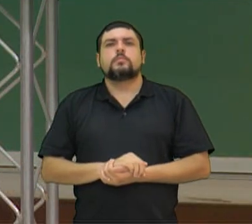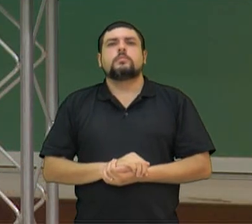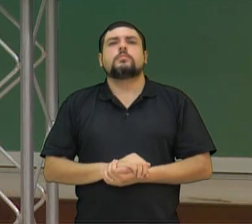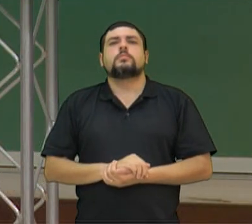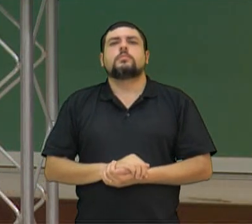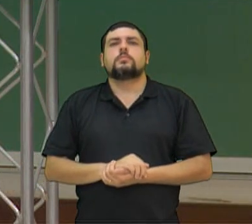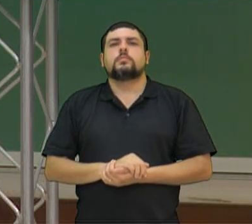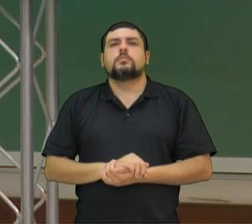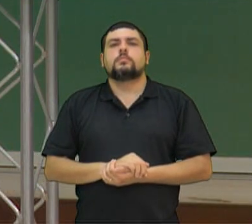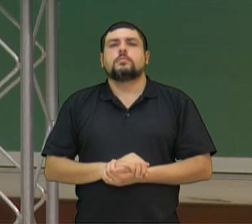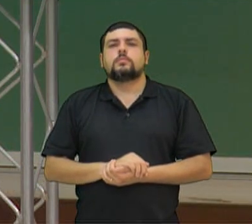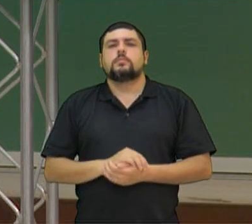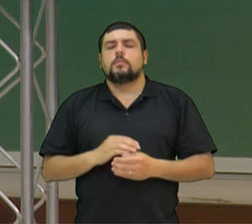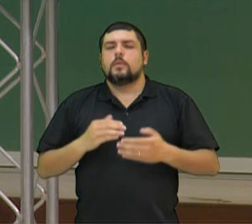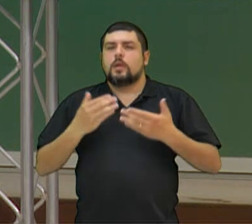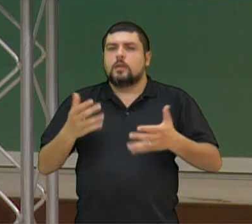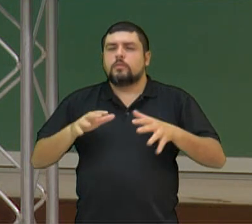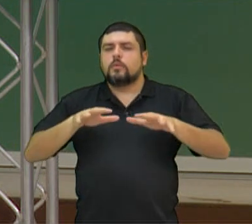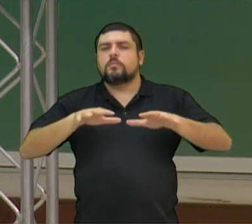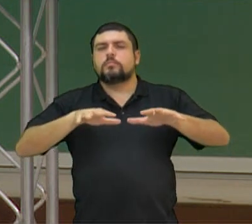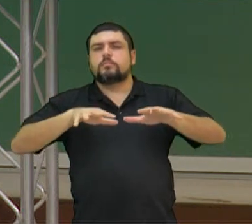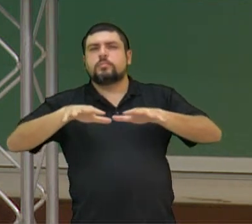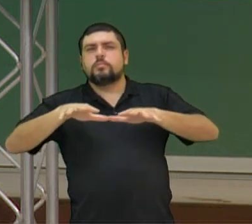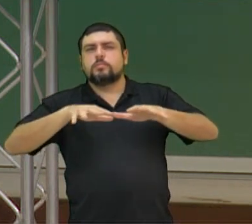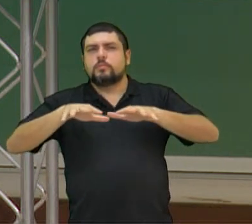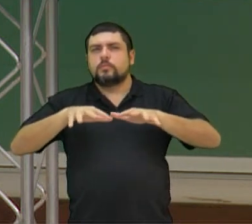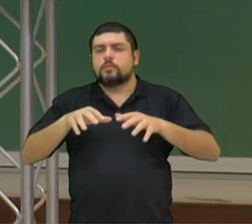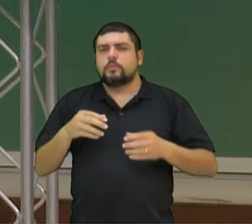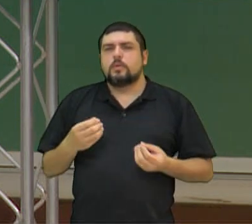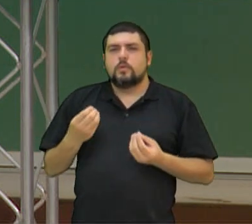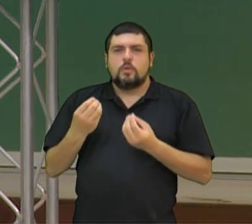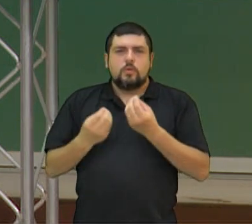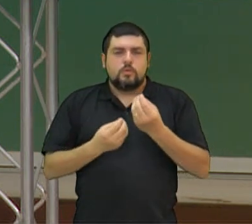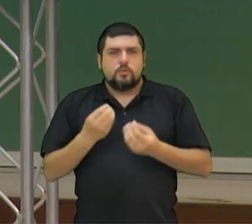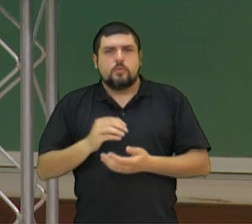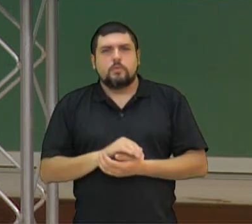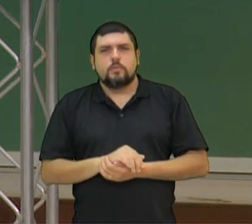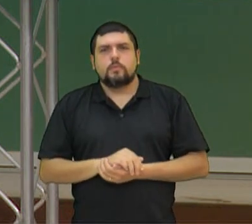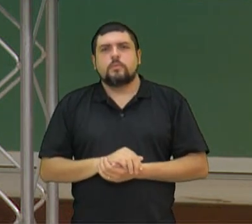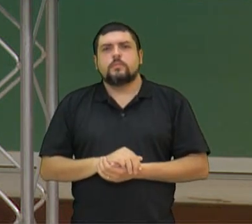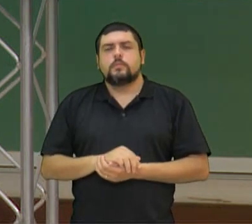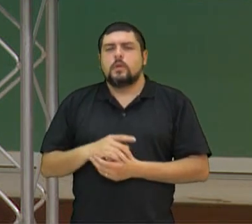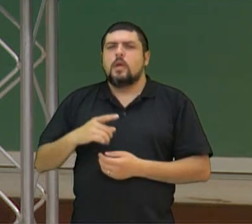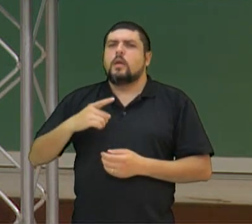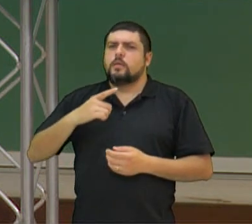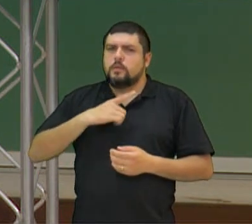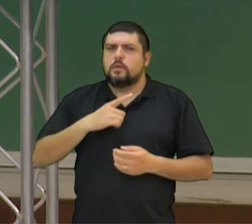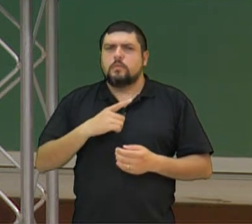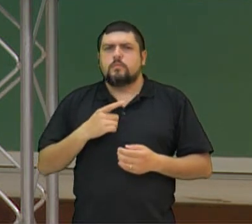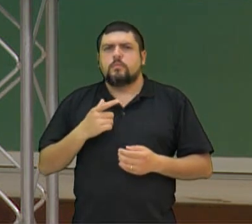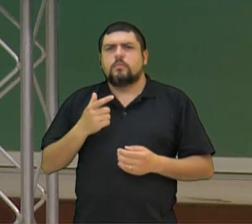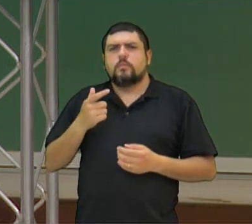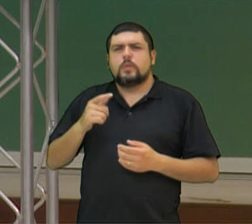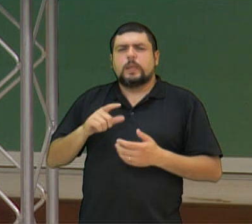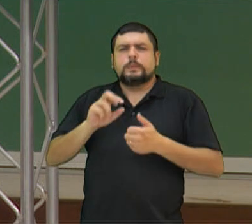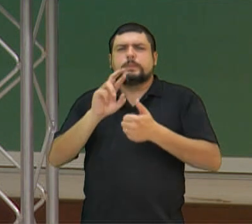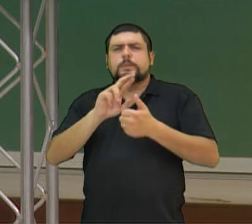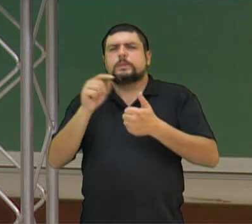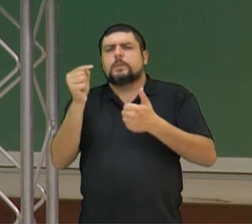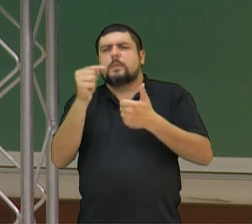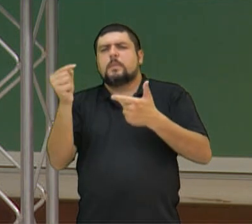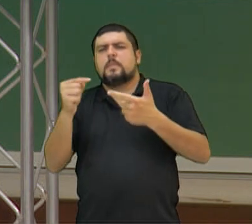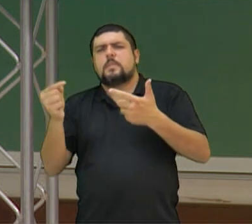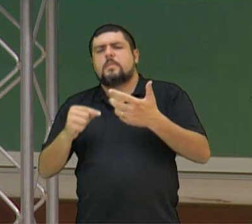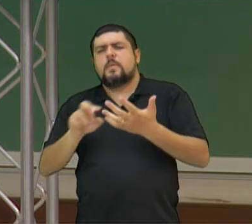Os movimentos básicos. Quais são os movimentos básicos? É claro que existem muitos outros